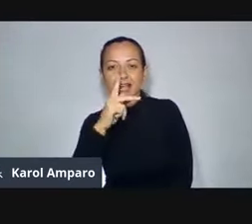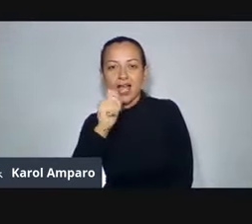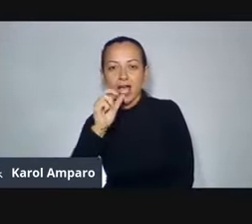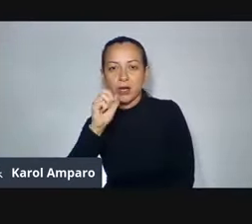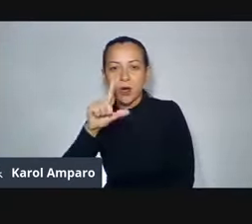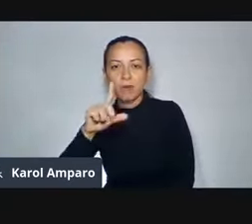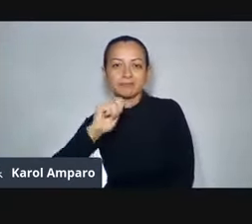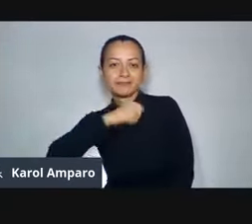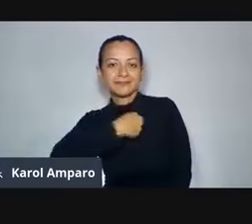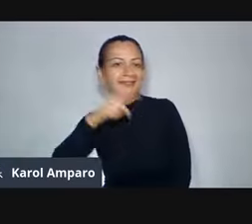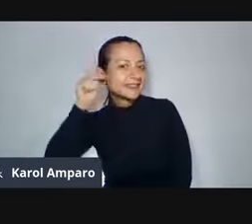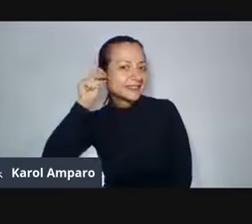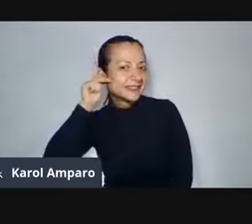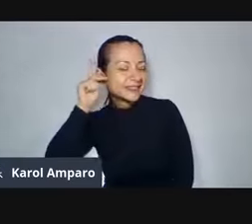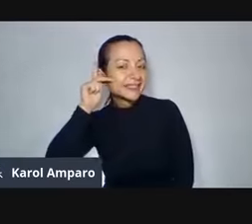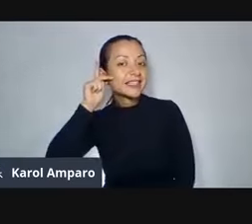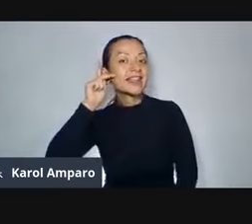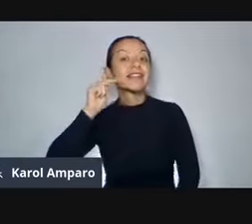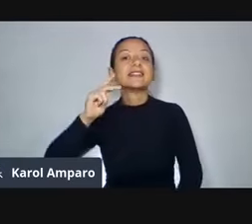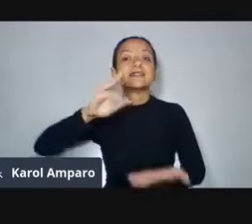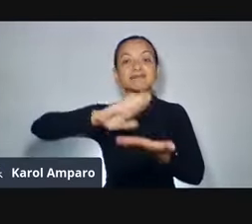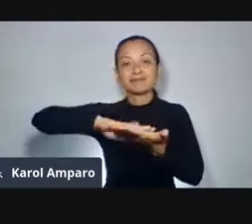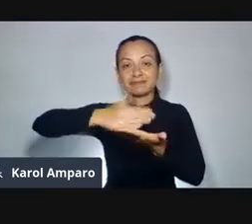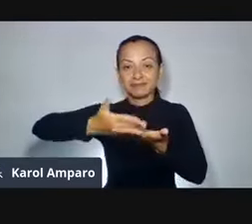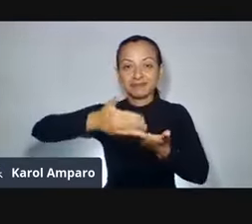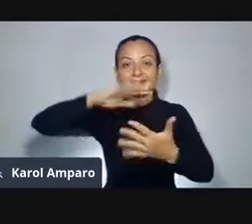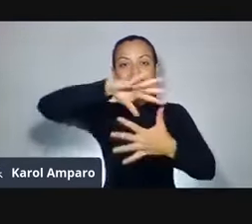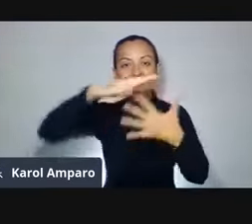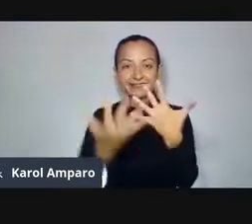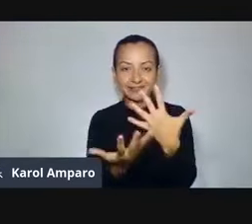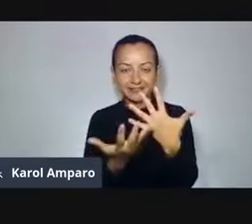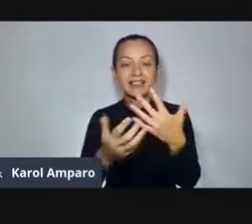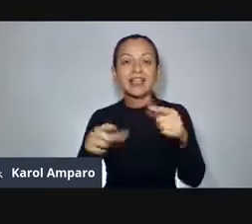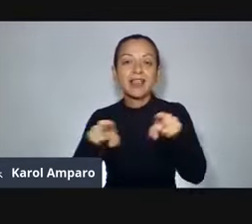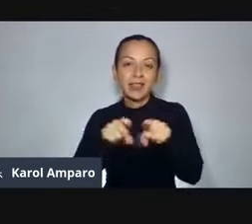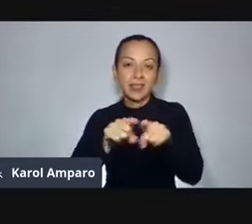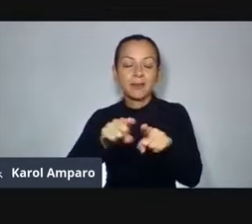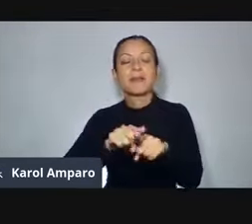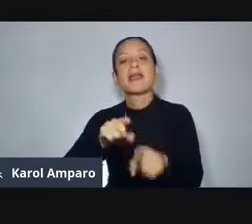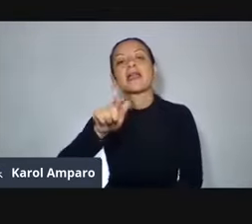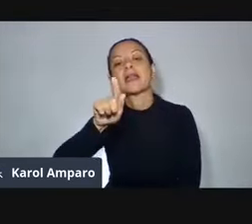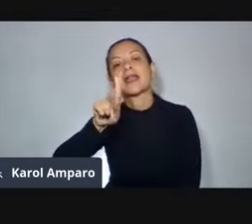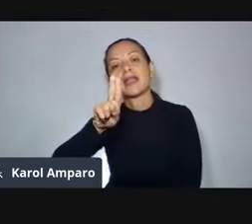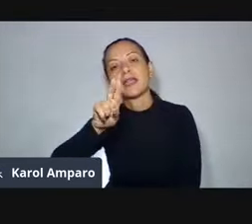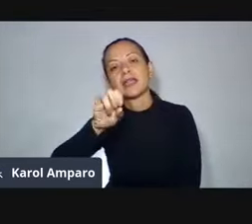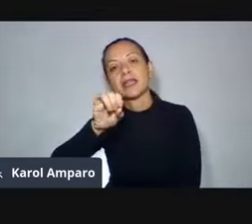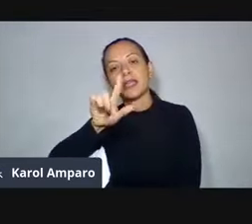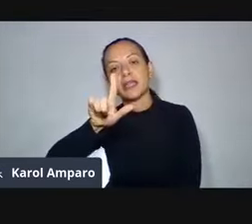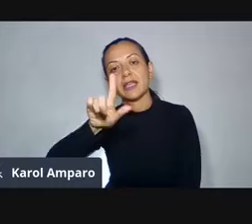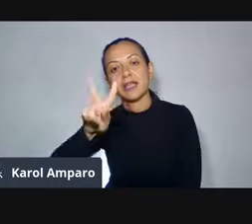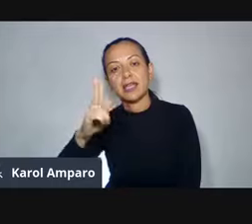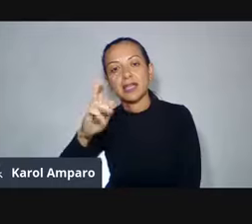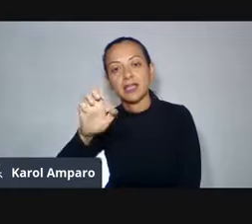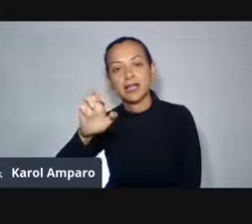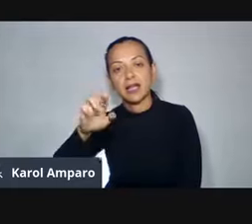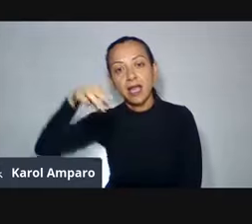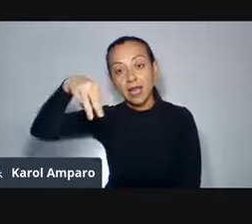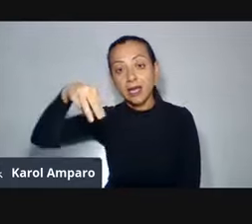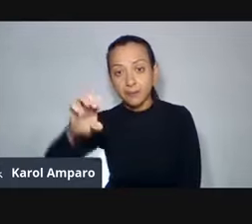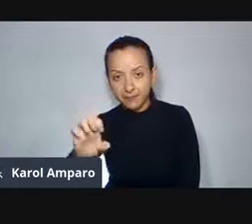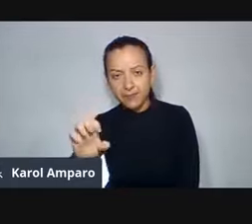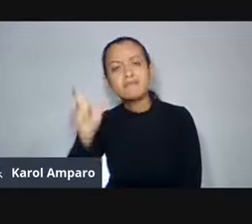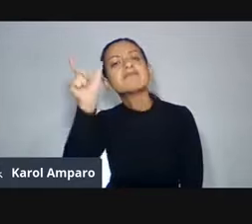Nessa interpretação em Libras, o Guilherme Rodrigues também. O Guilherme, ele